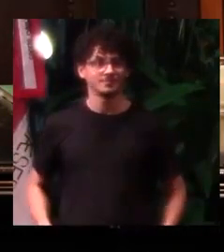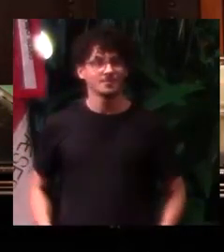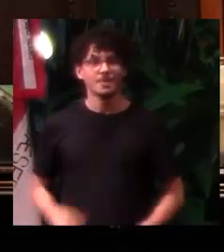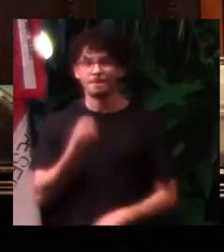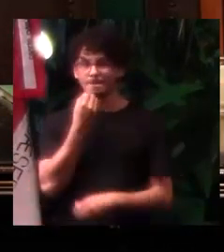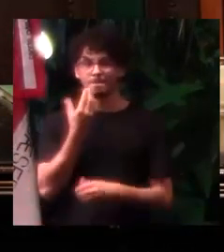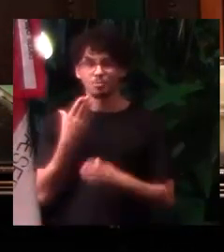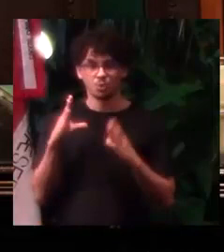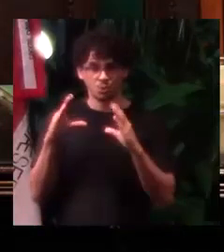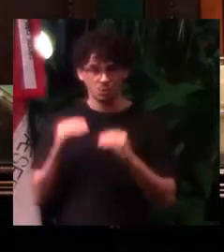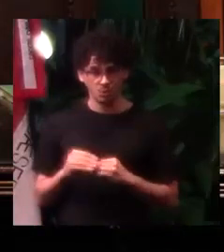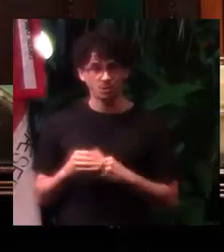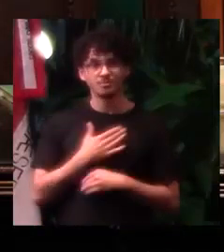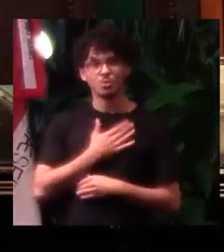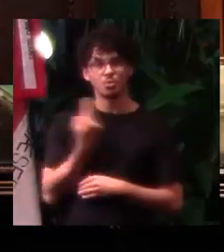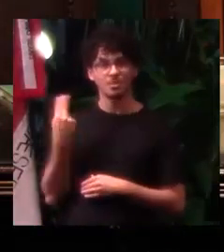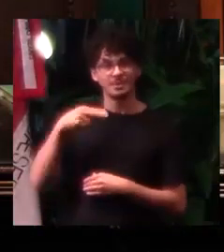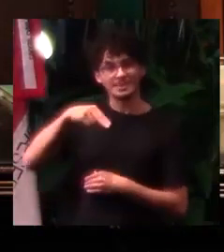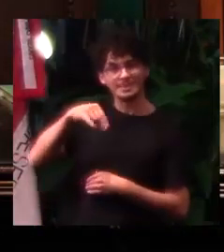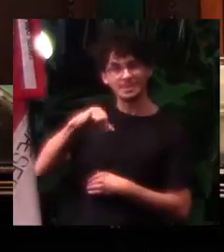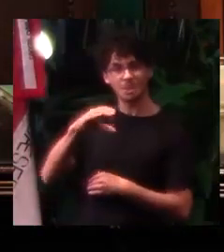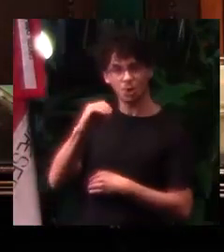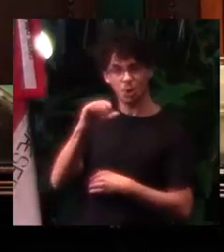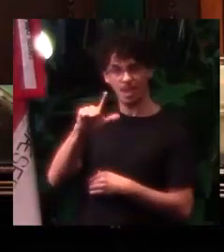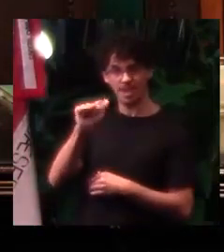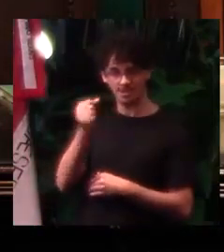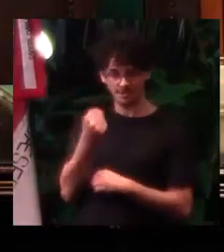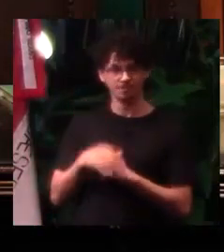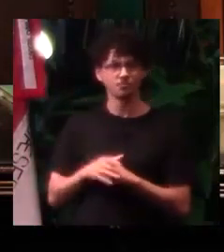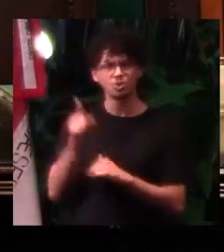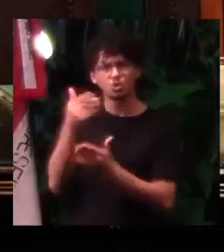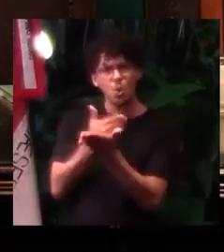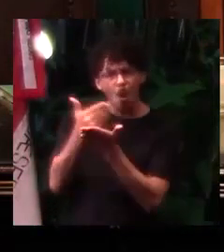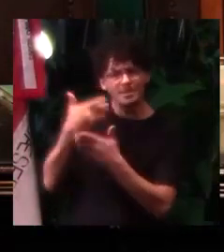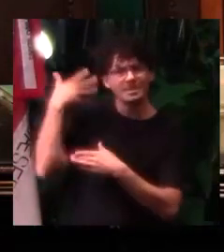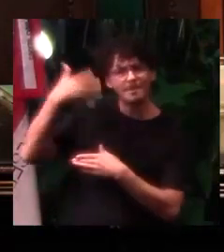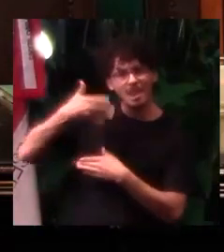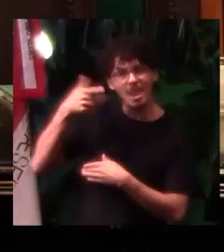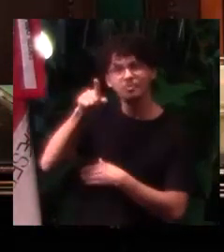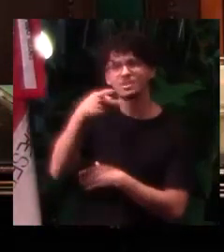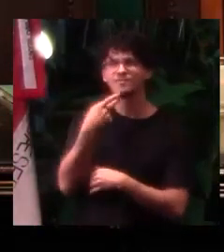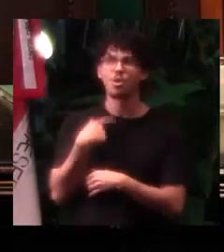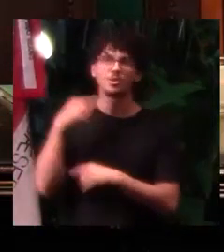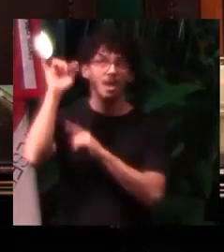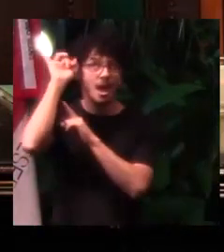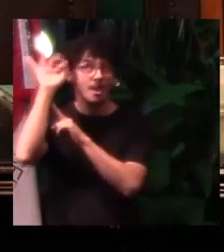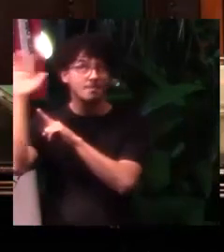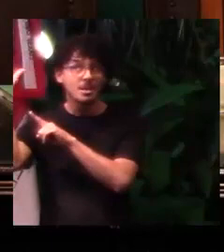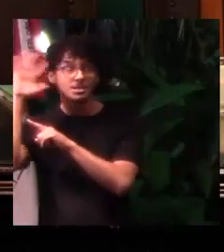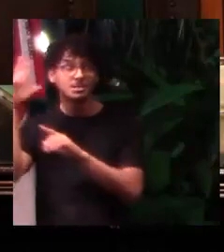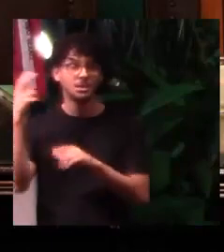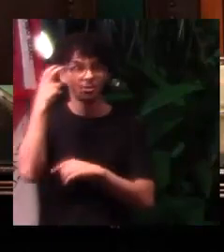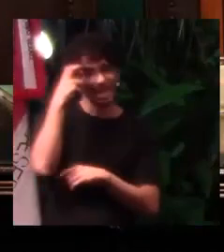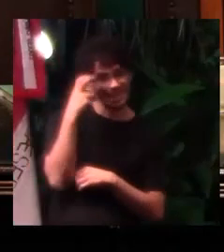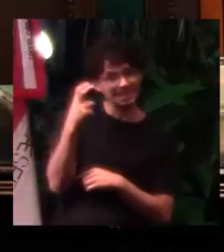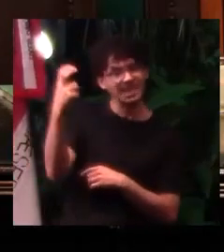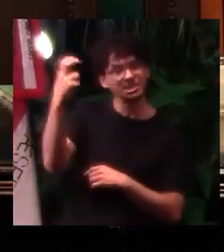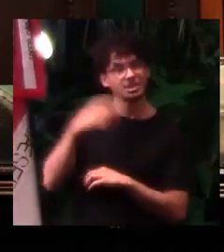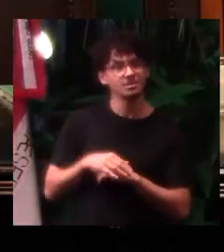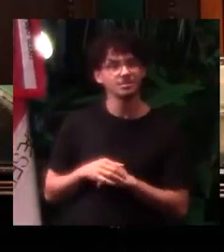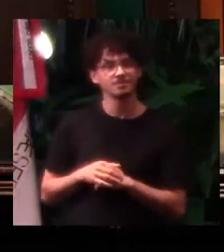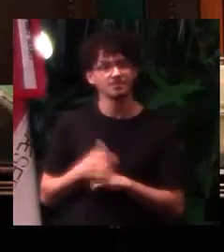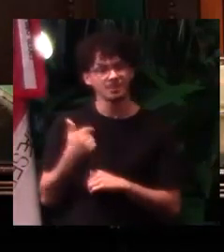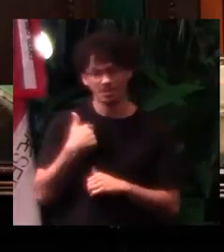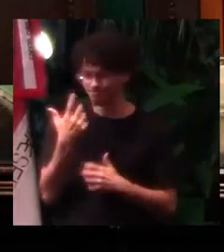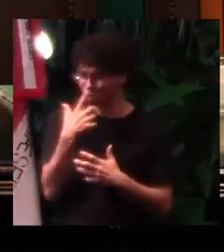Boa noite, eu me chamo Nicolas. E no início da palestra do senhor, o senhor falou sobre a imaginação e a inteligência. E eu fiquei